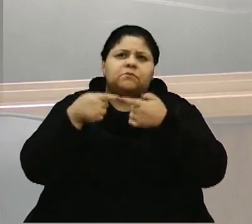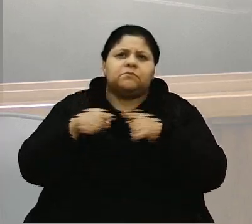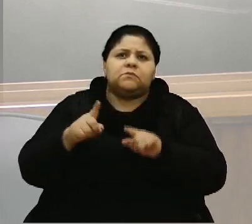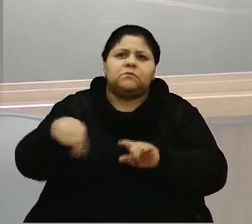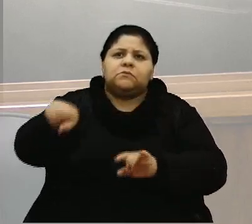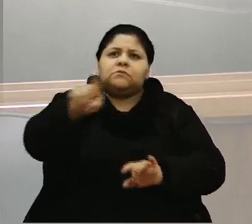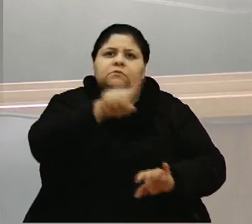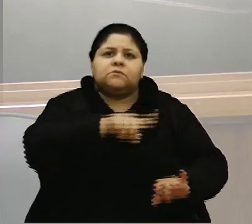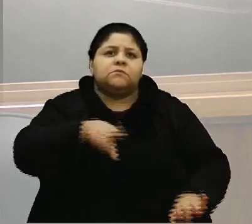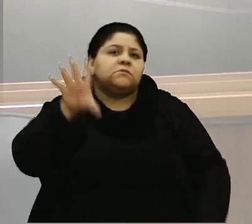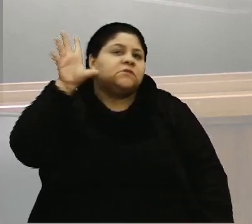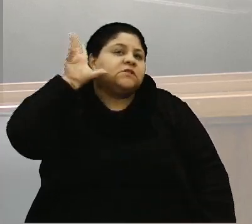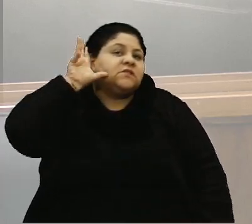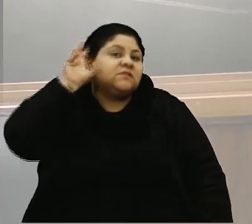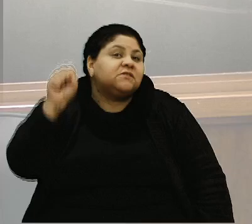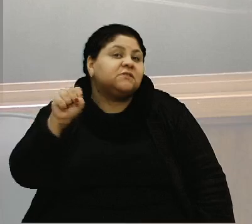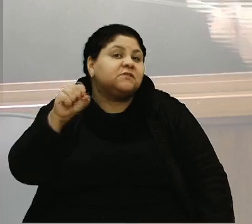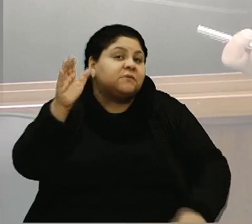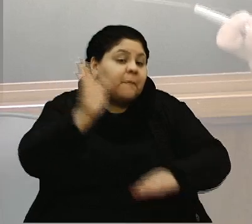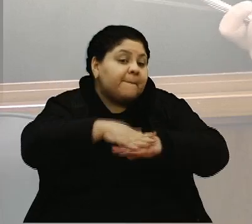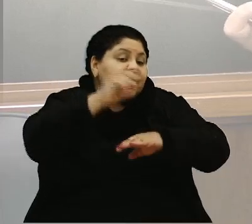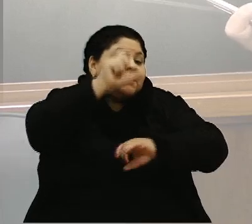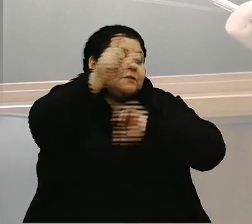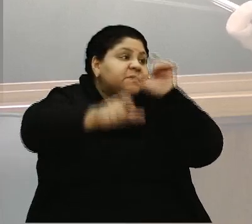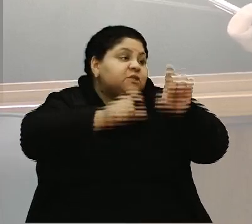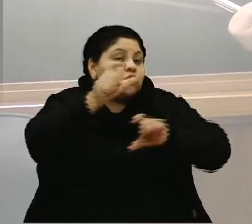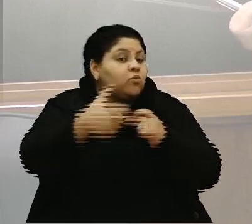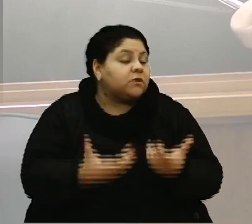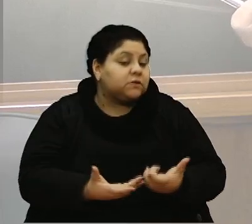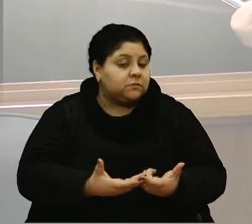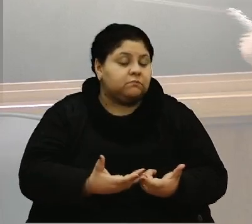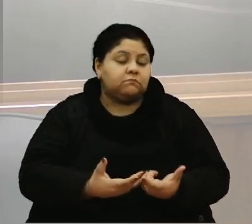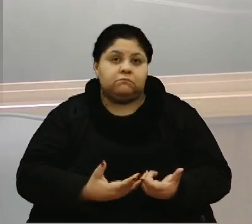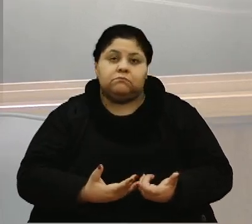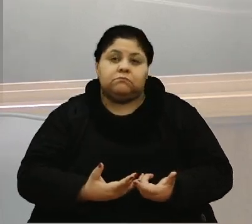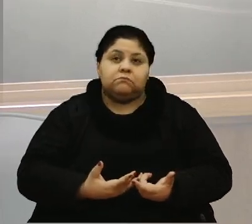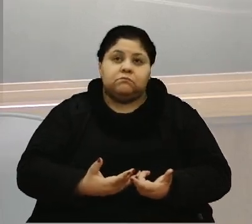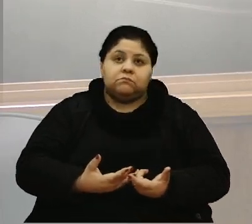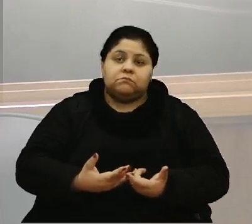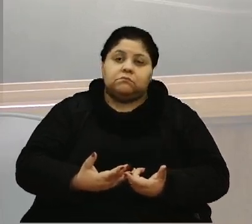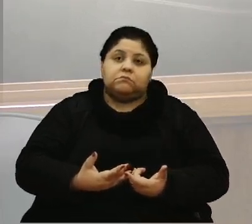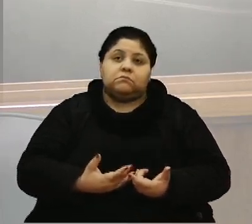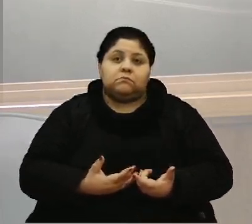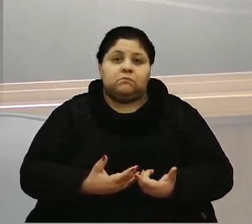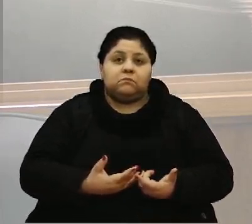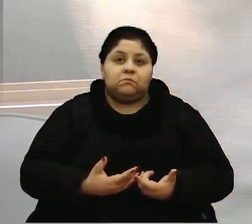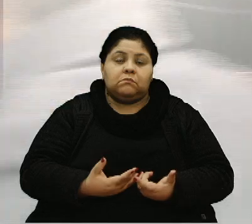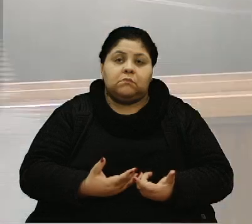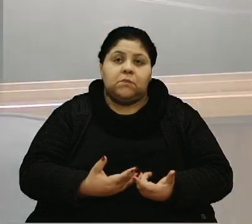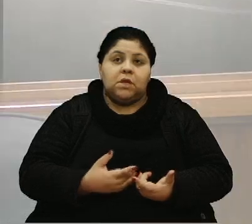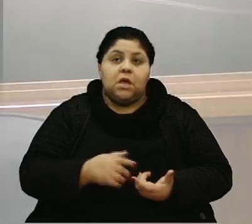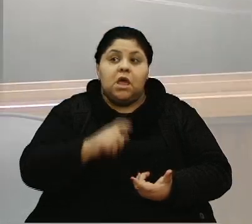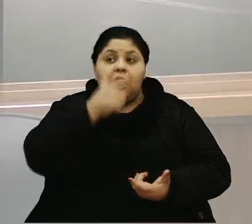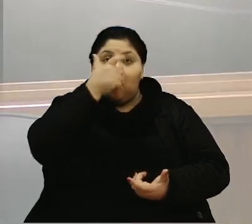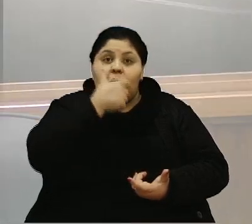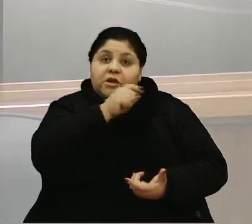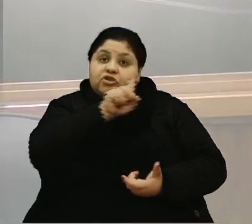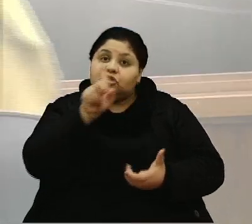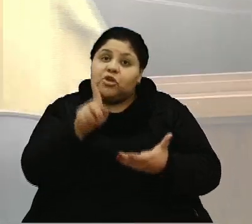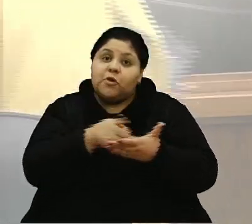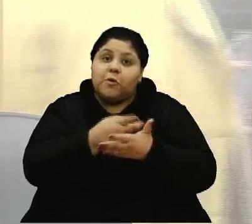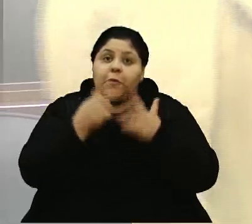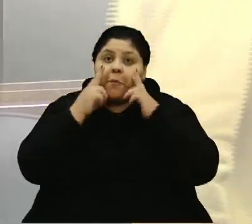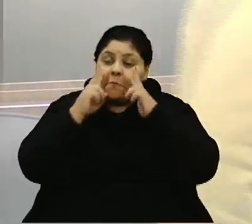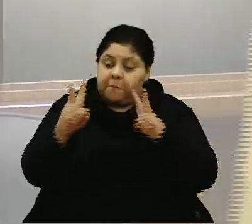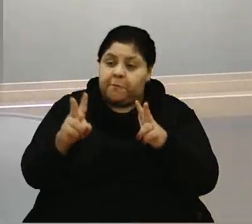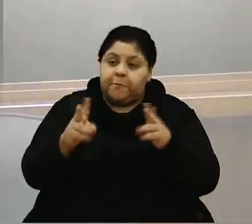gente escuta mais e mais pessoas, a chance de errar é menor. Vejam, no